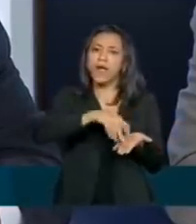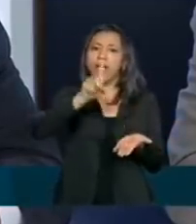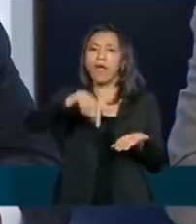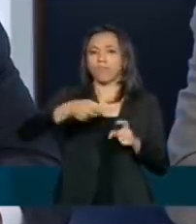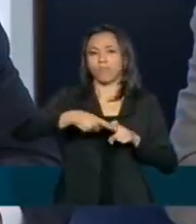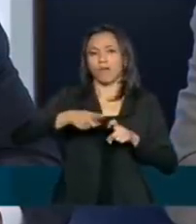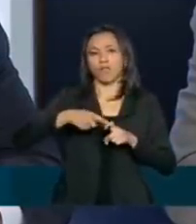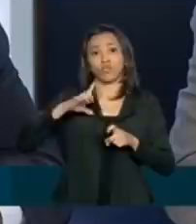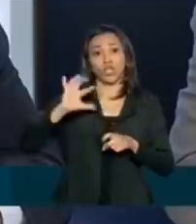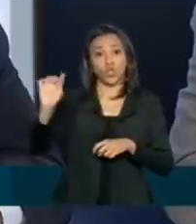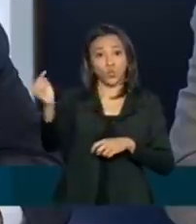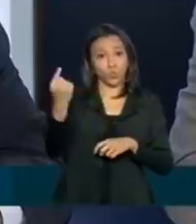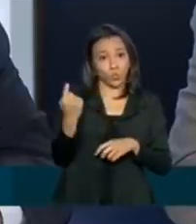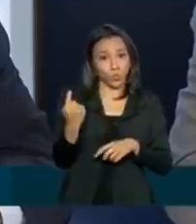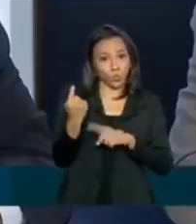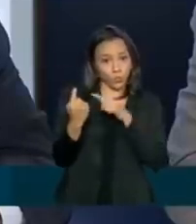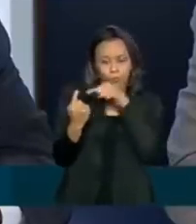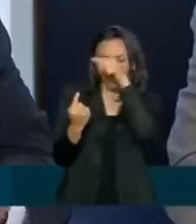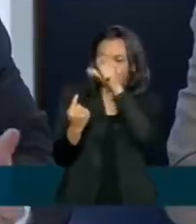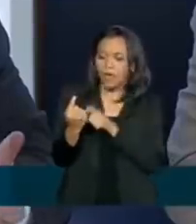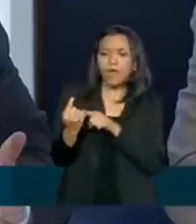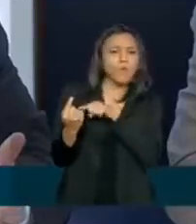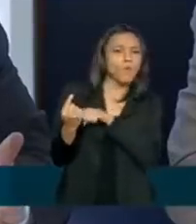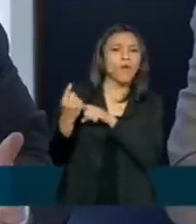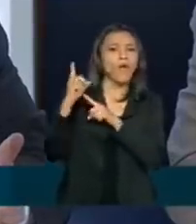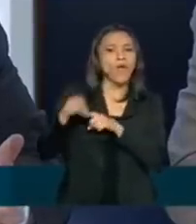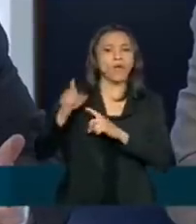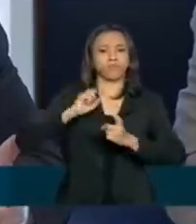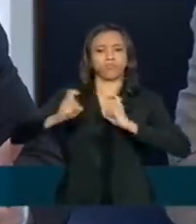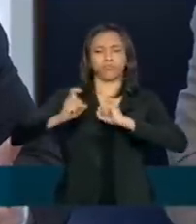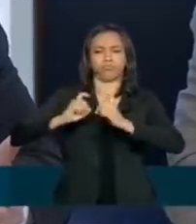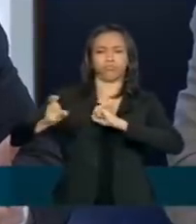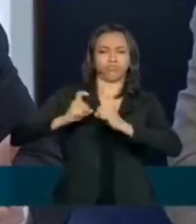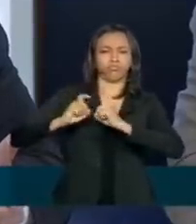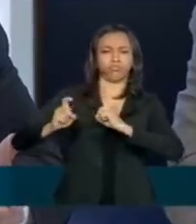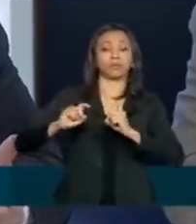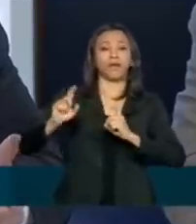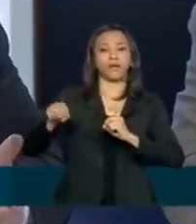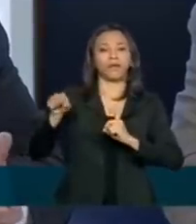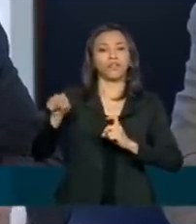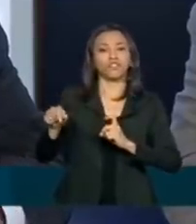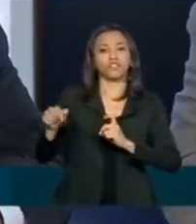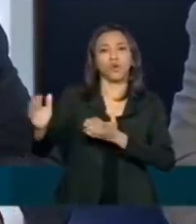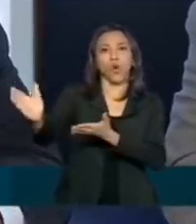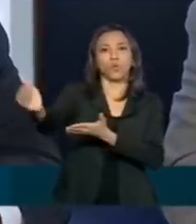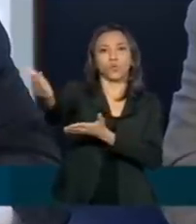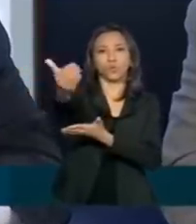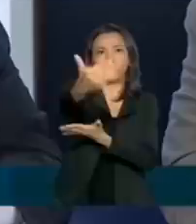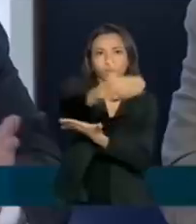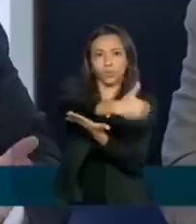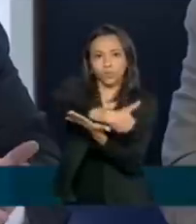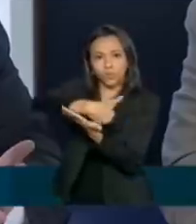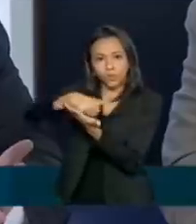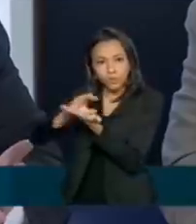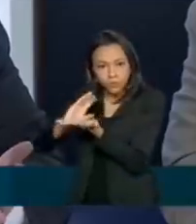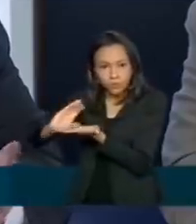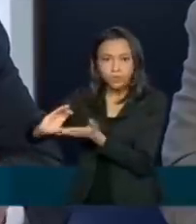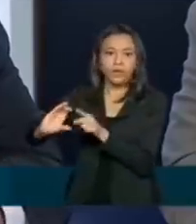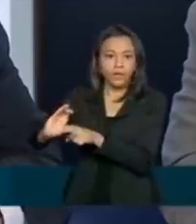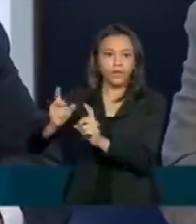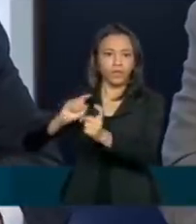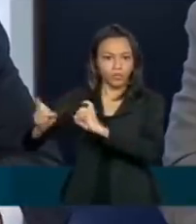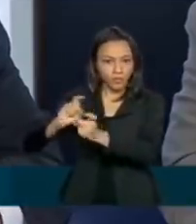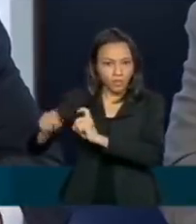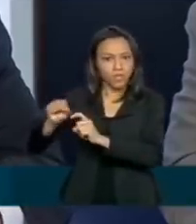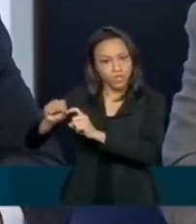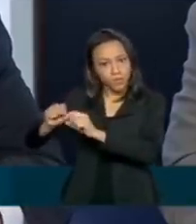indicado que ainda é um gestor, pela simples razão que é onde entra todo o recurso que vem para o Covid, e dali é distribuído. Então,